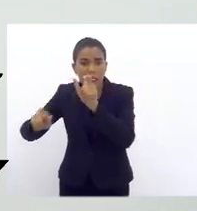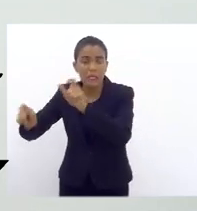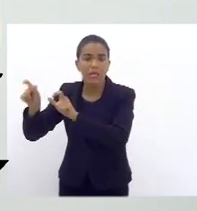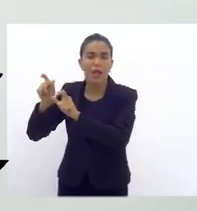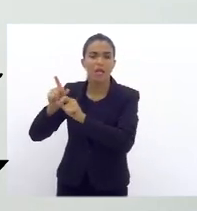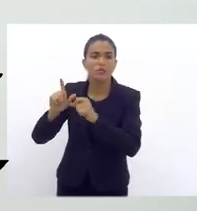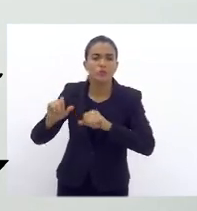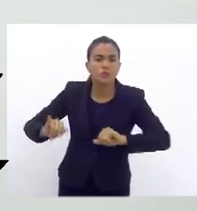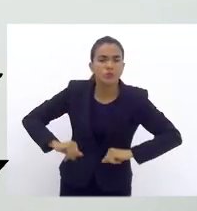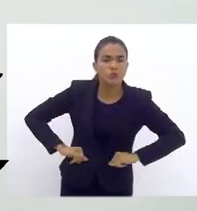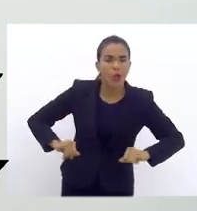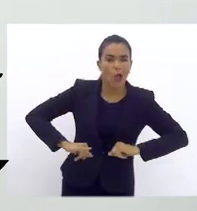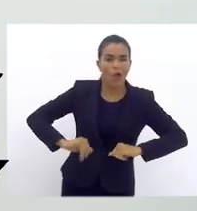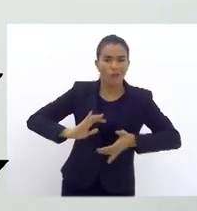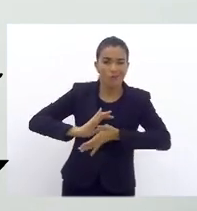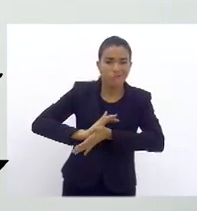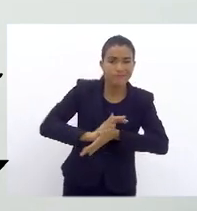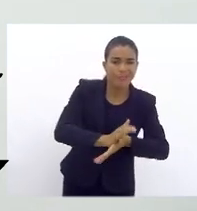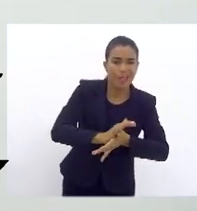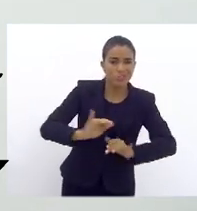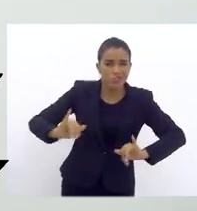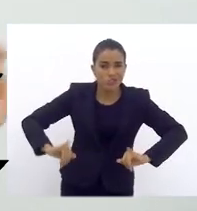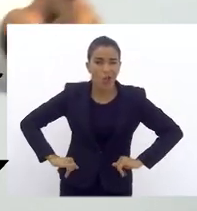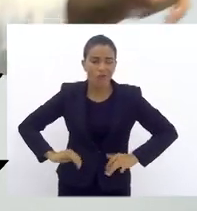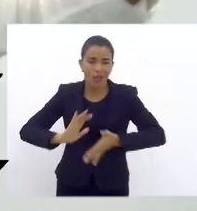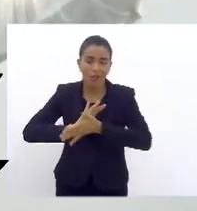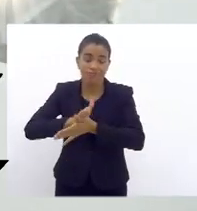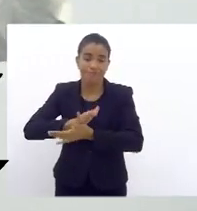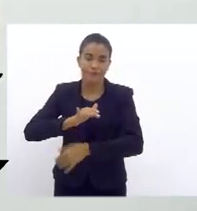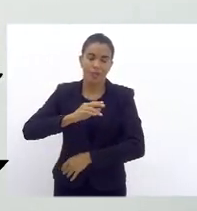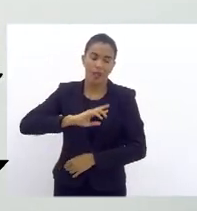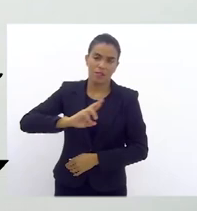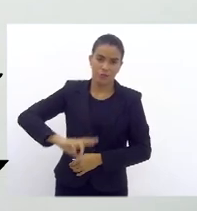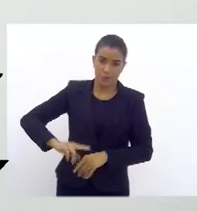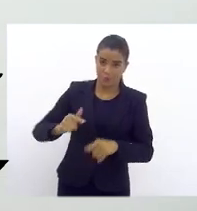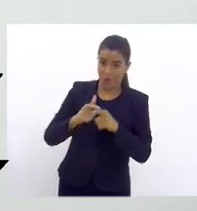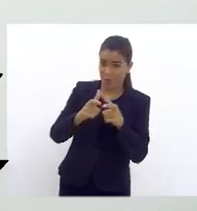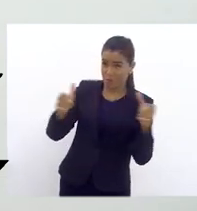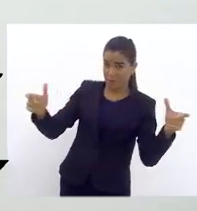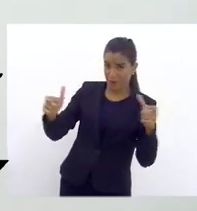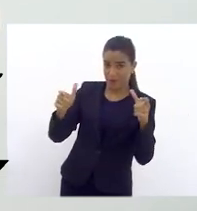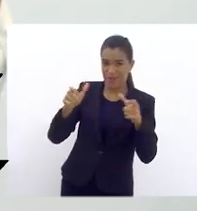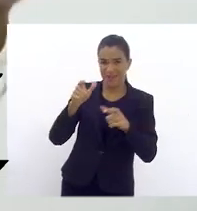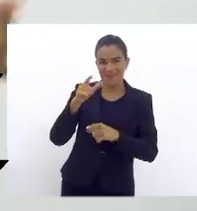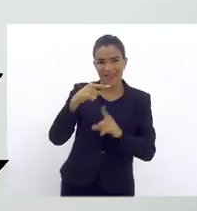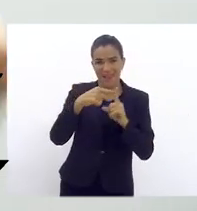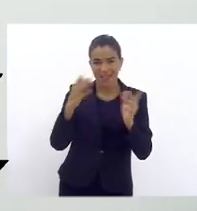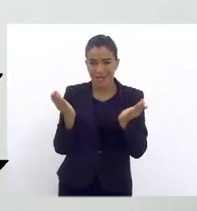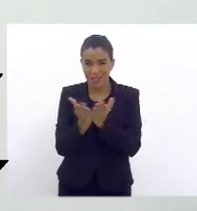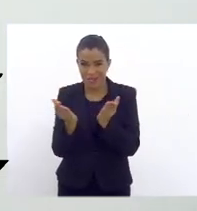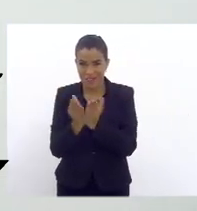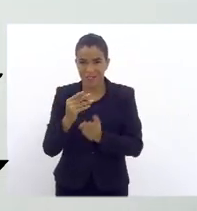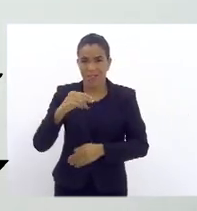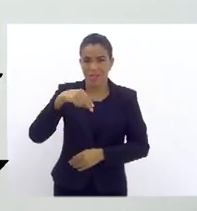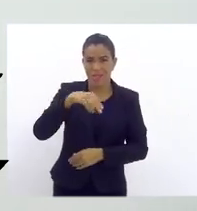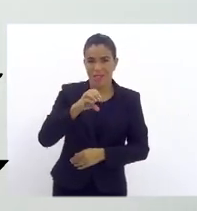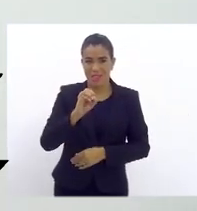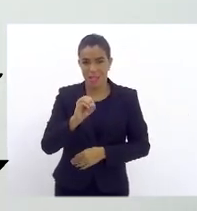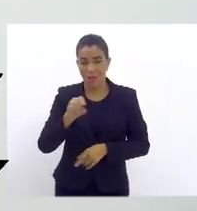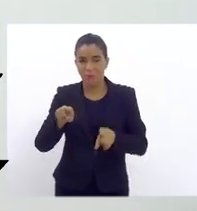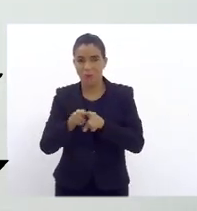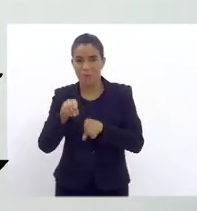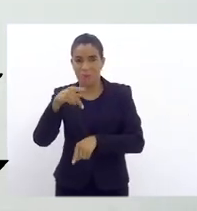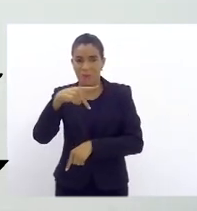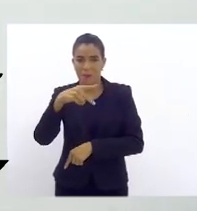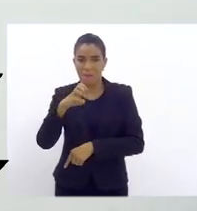sofrem esse preconceito sofrem esse racismo religioso porque em sua maioria essas igrejas pentecostais né o Pentecostais são formadas por